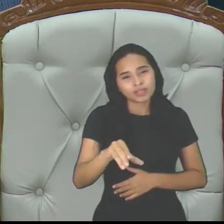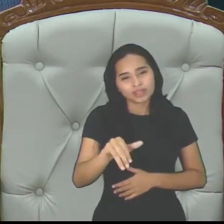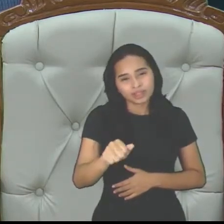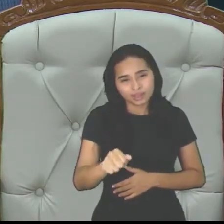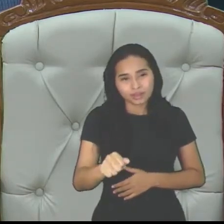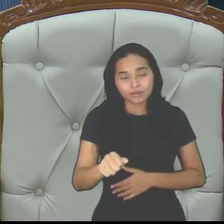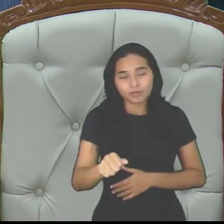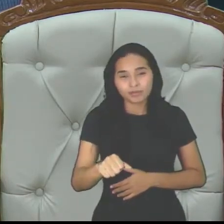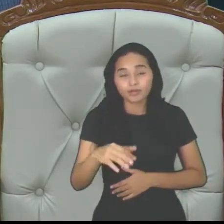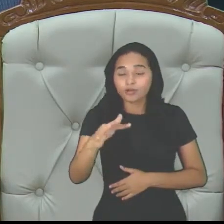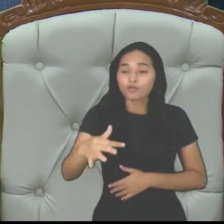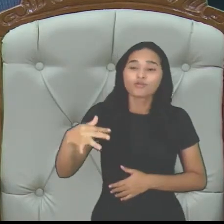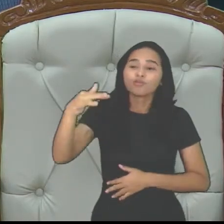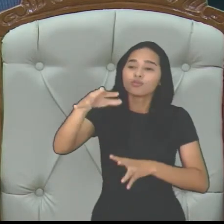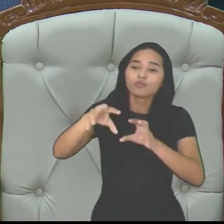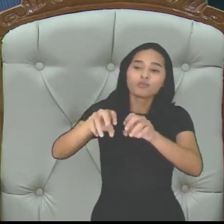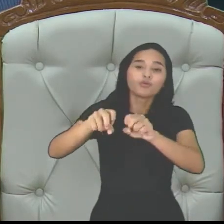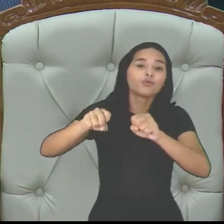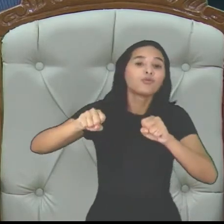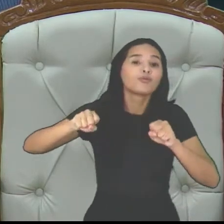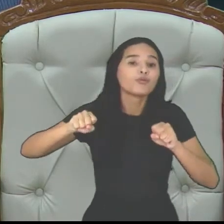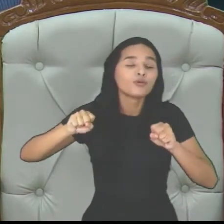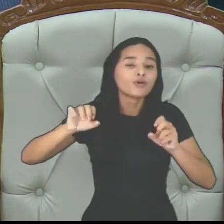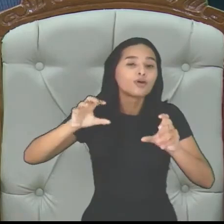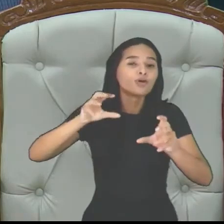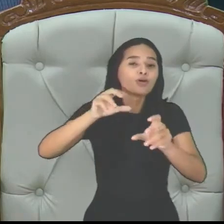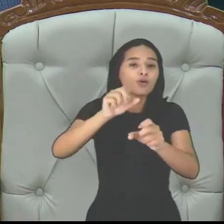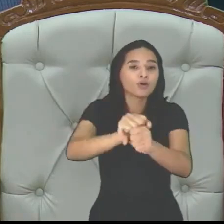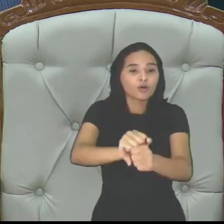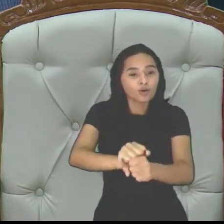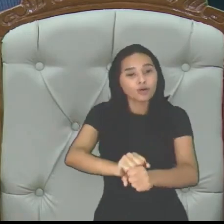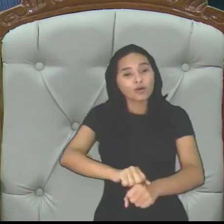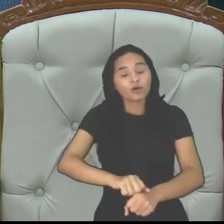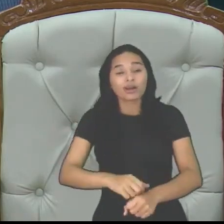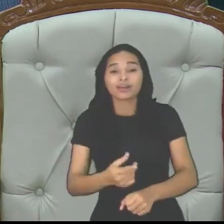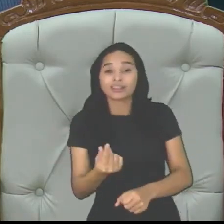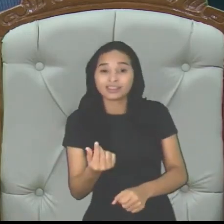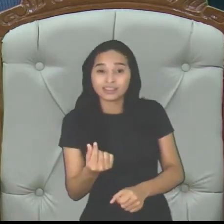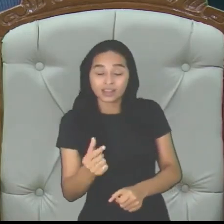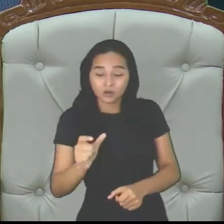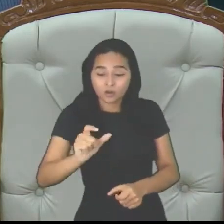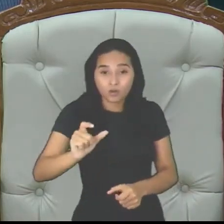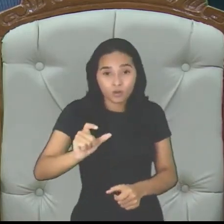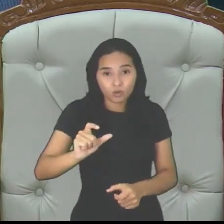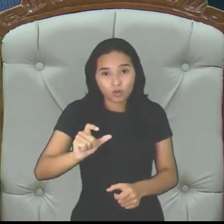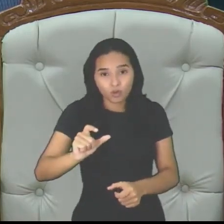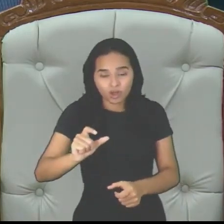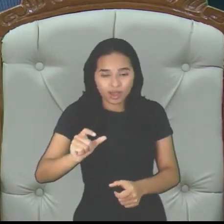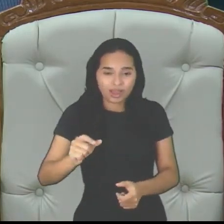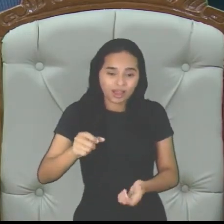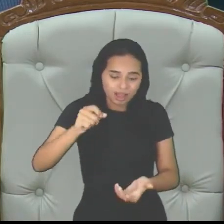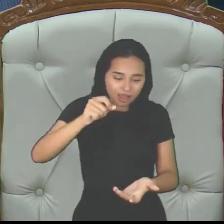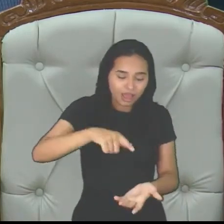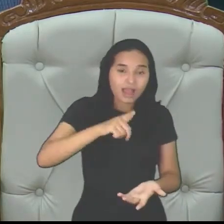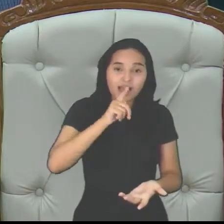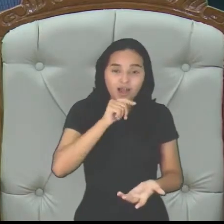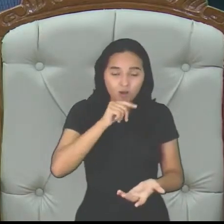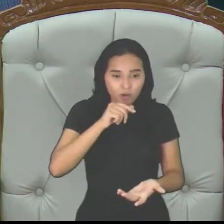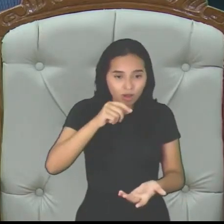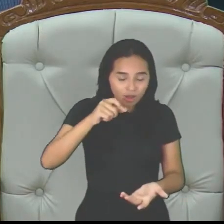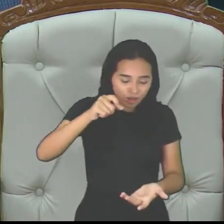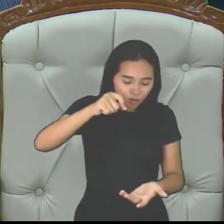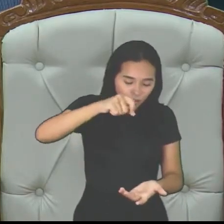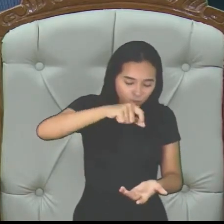futuro através de moedas que caíam em um recipiente de água. E quando batia no fundo